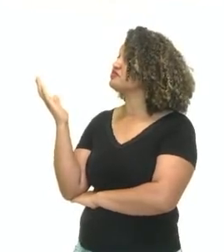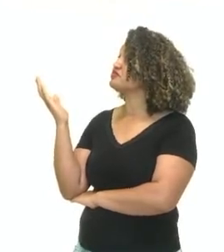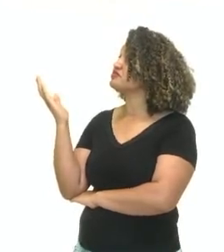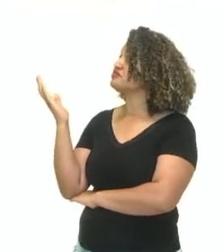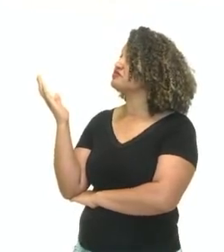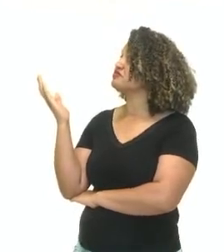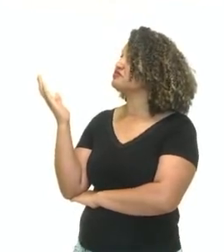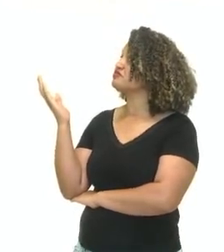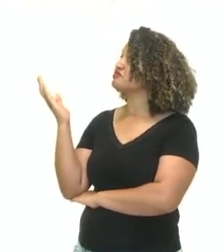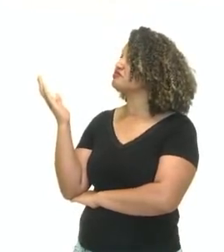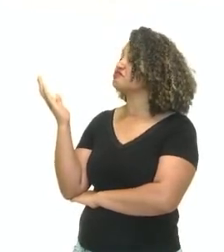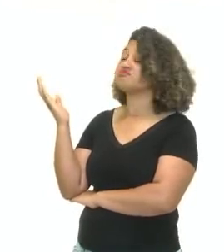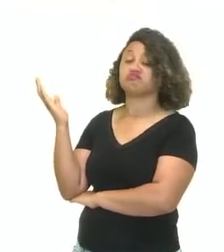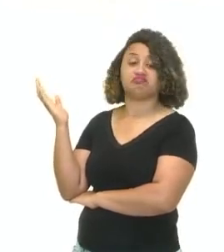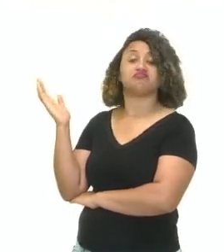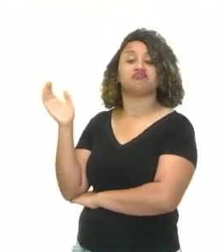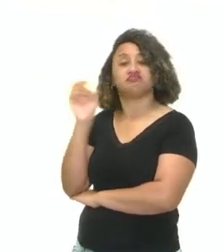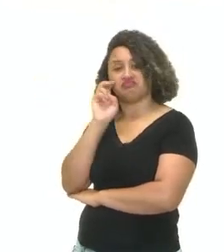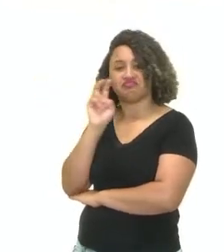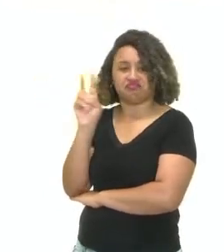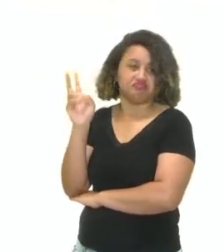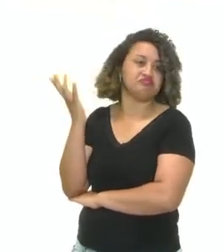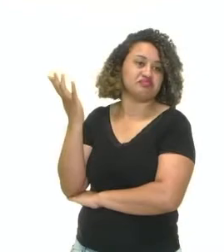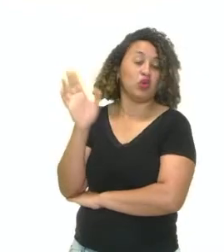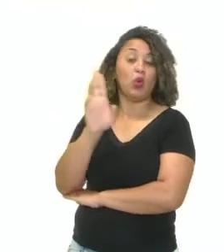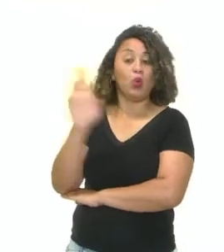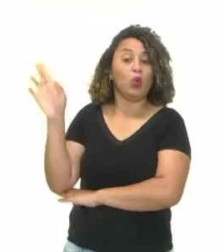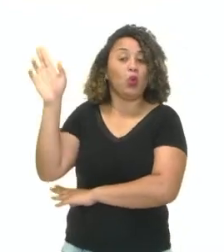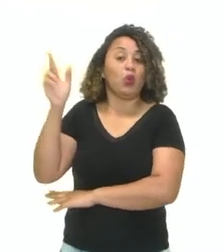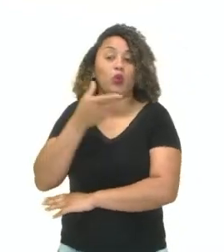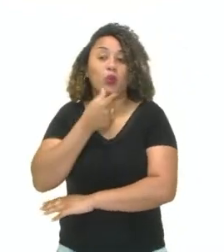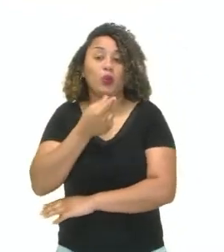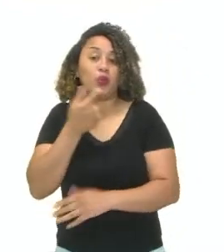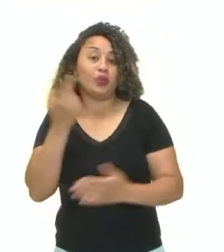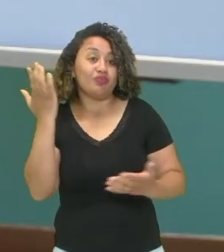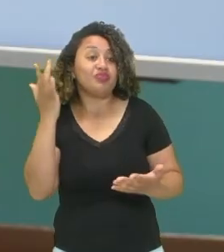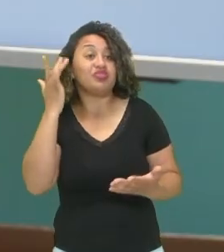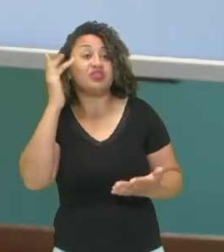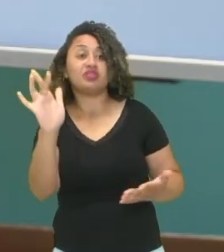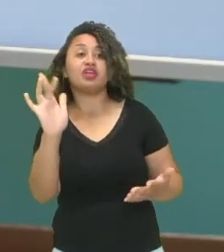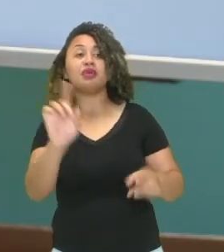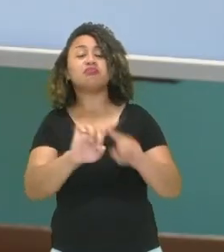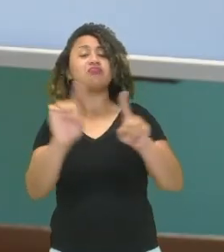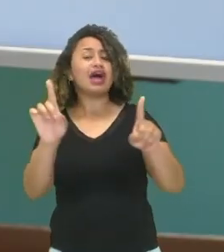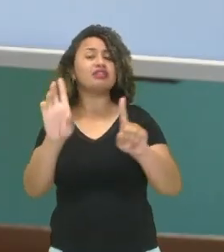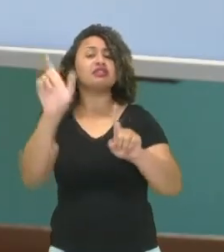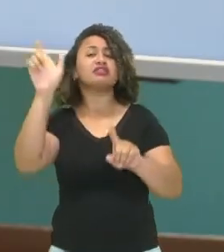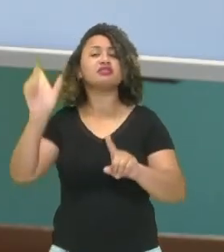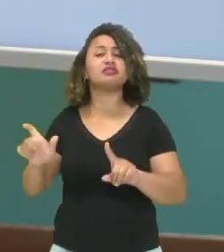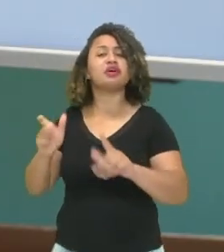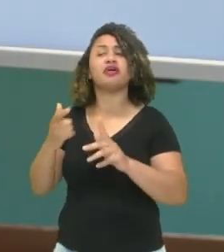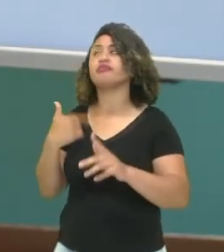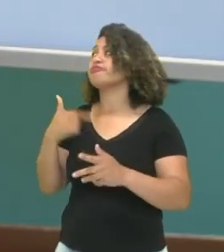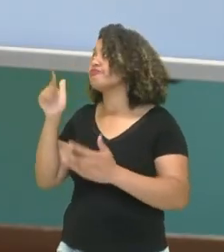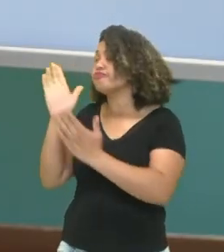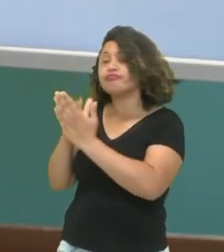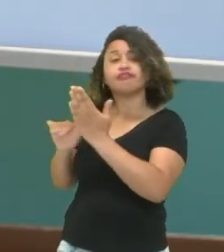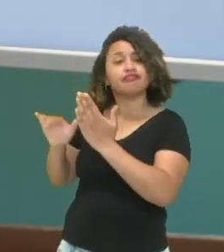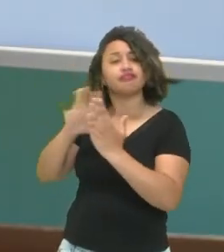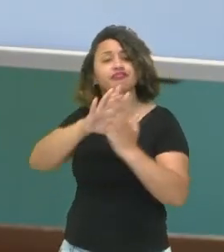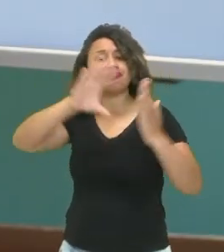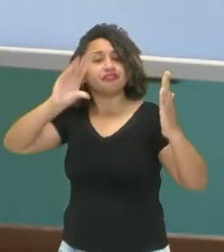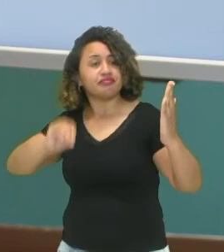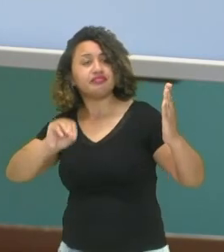pessoa, ela representa toda uma classe de pessoas, todo um grupo de pessoas que seria